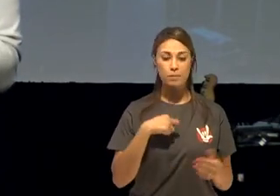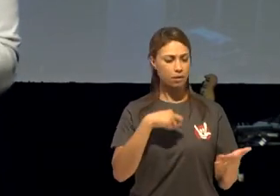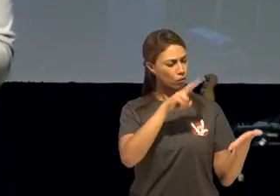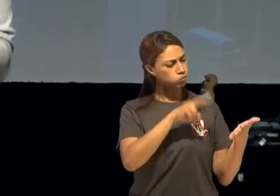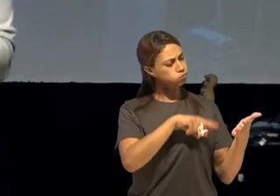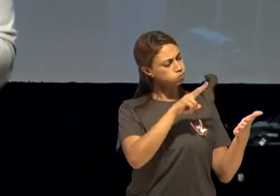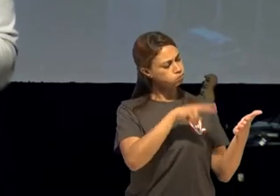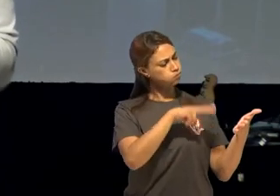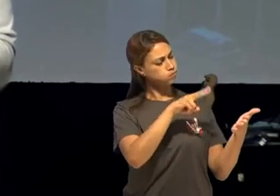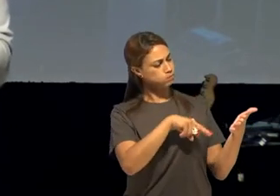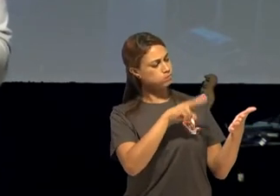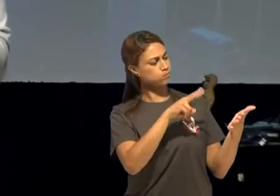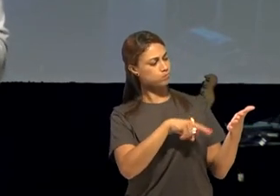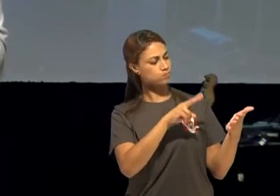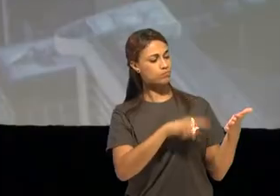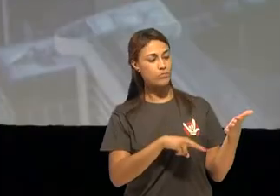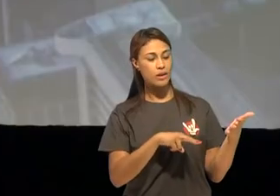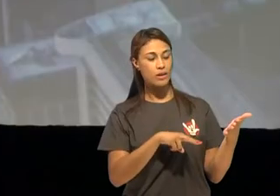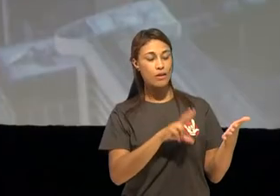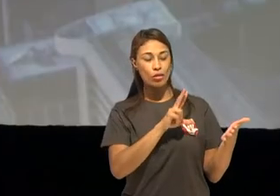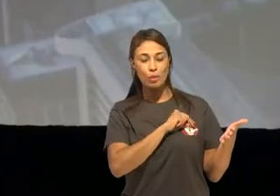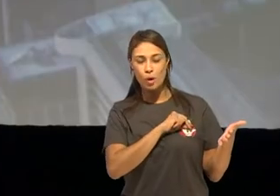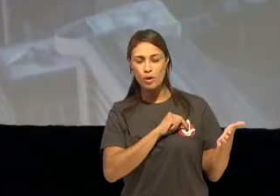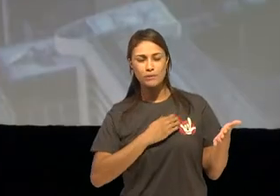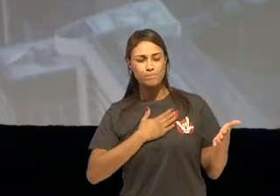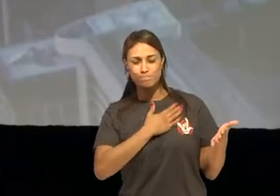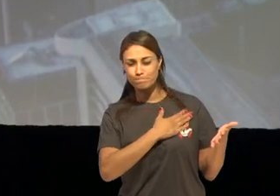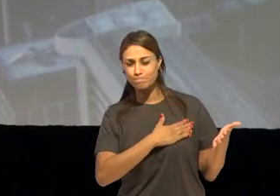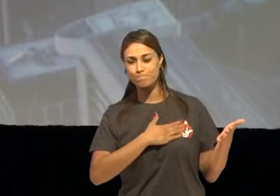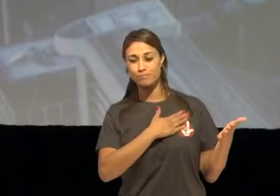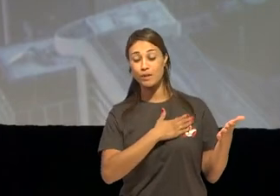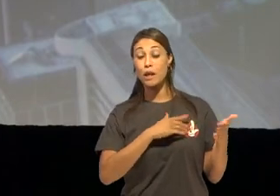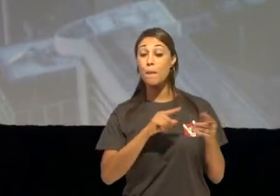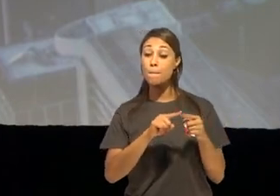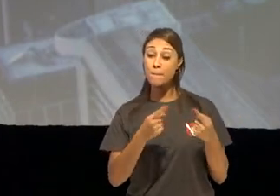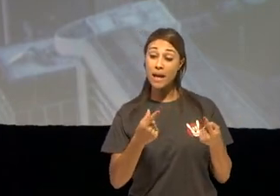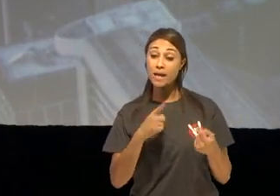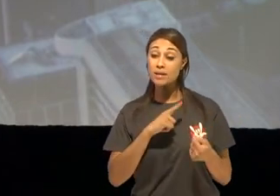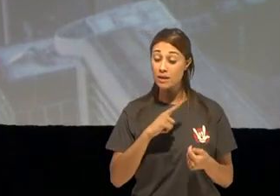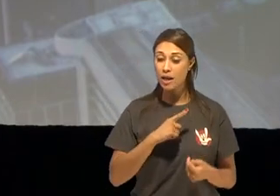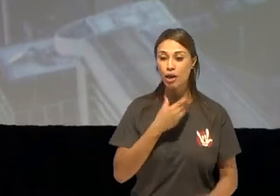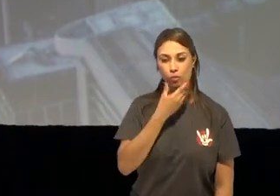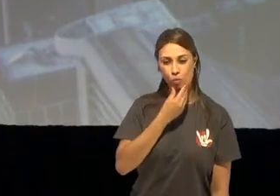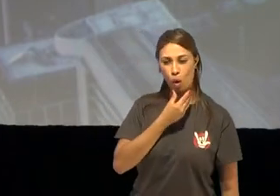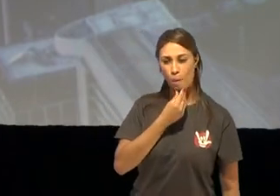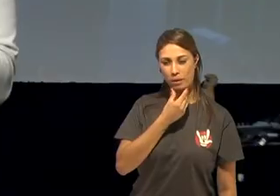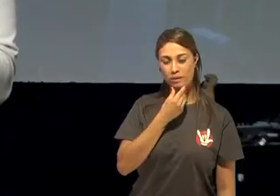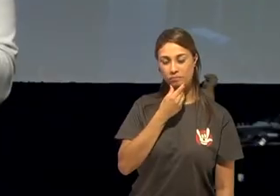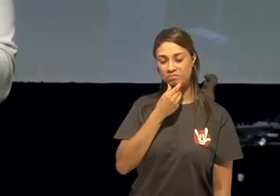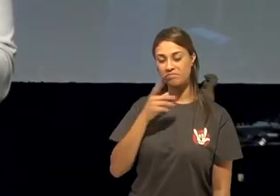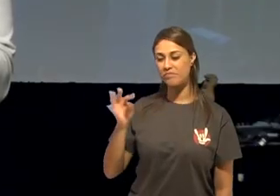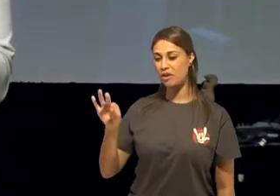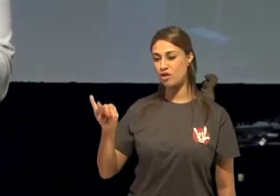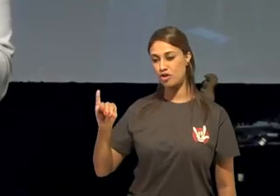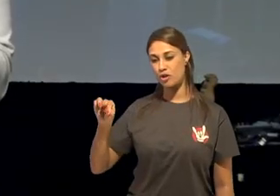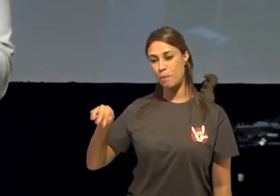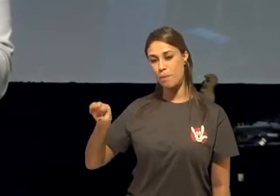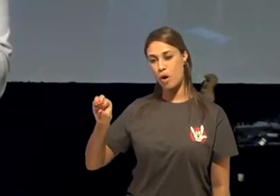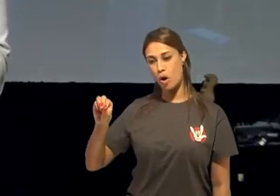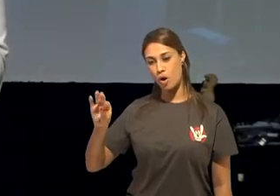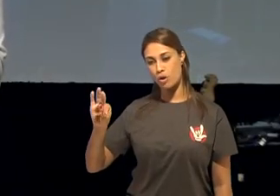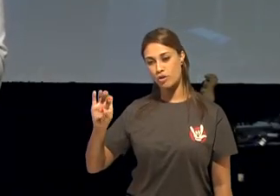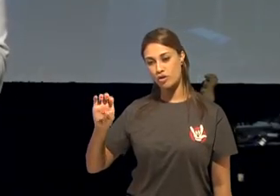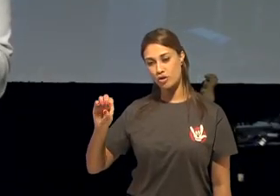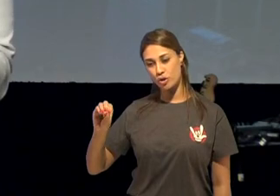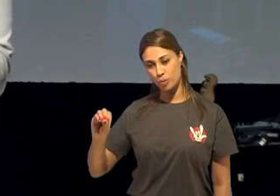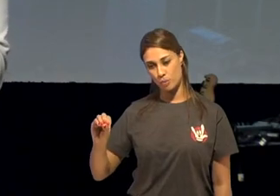Timóteo foi aquele que quis ter relacionamento com Paulo. Na maioria das cartas que você verá